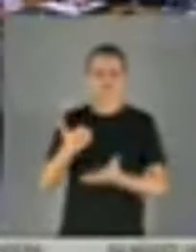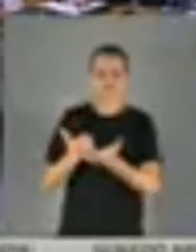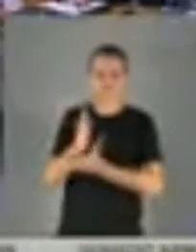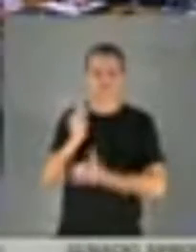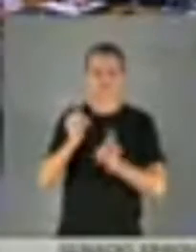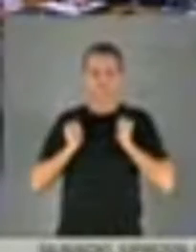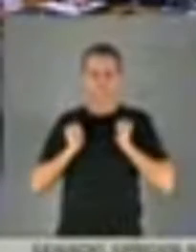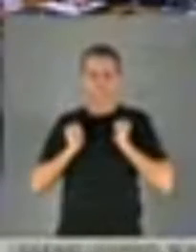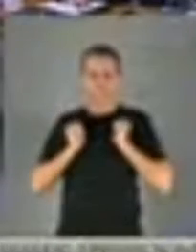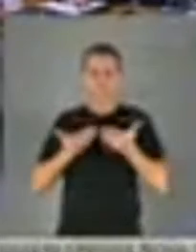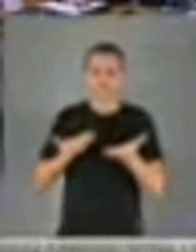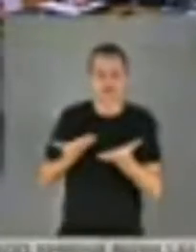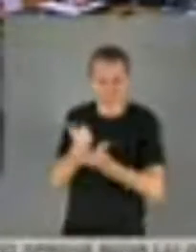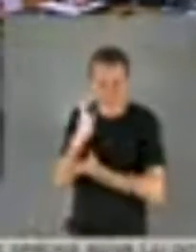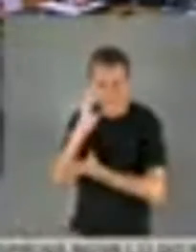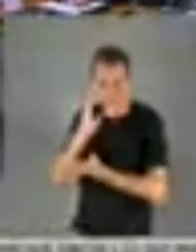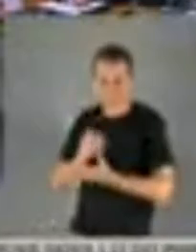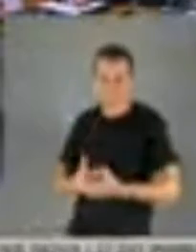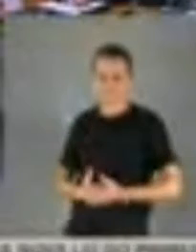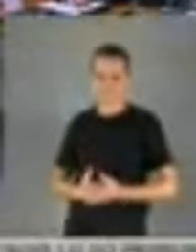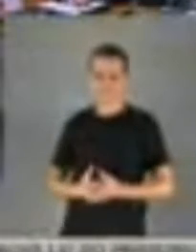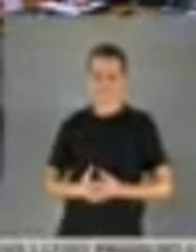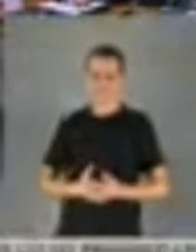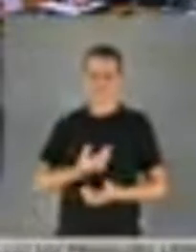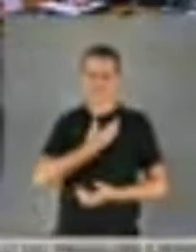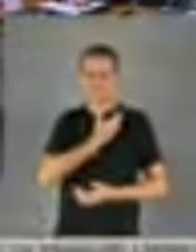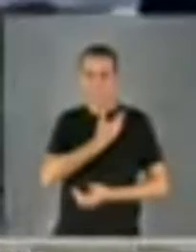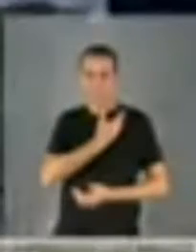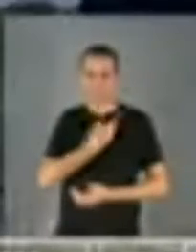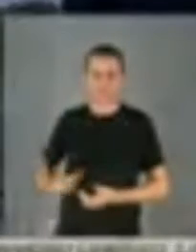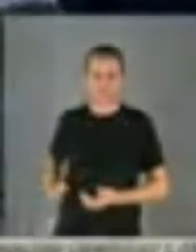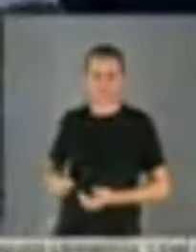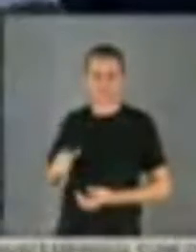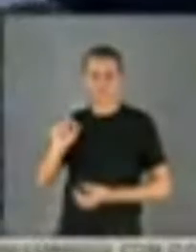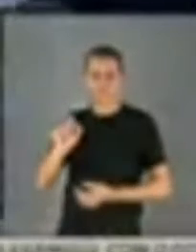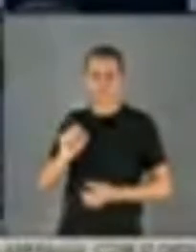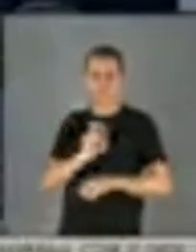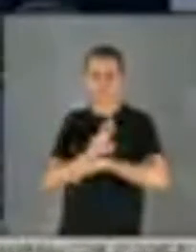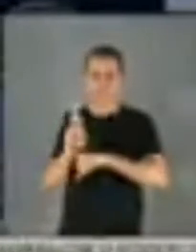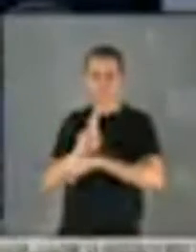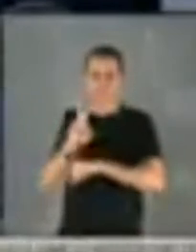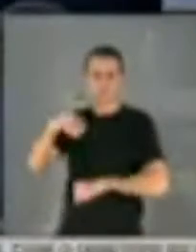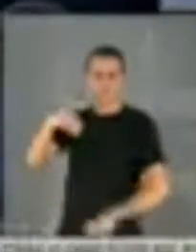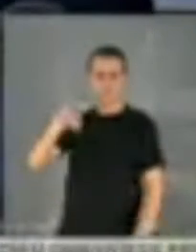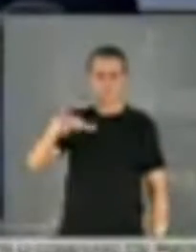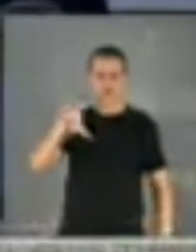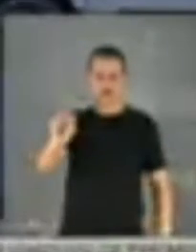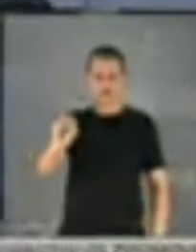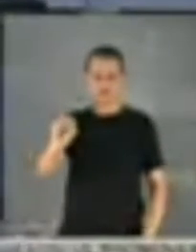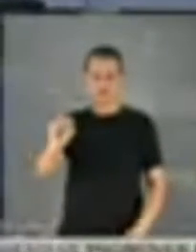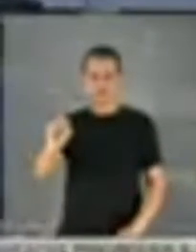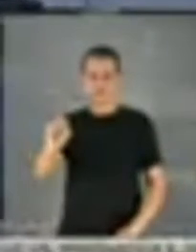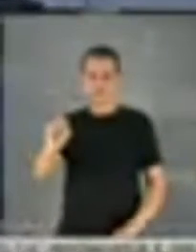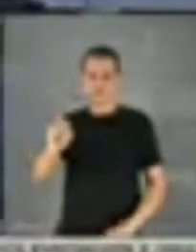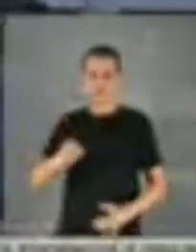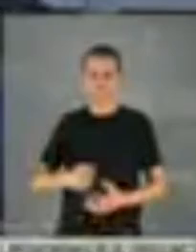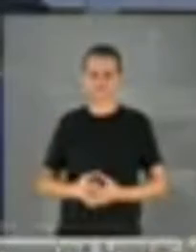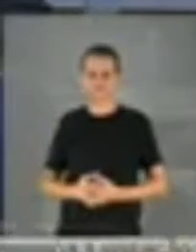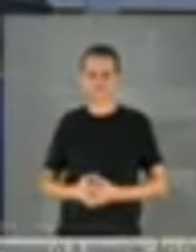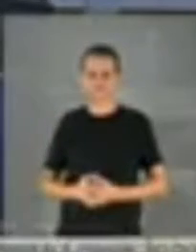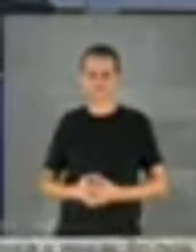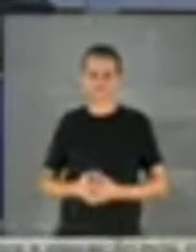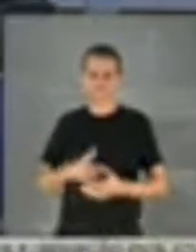estão. Aprovado. Governador do estado de Rondônia, Marcos José Rocha dos Santos.